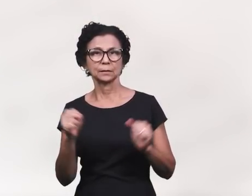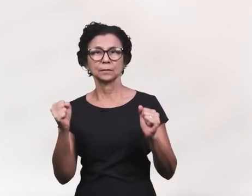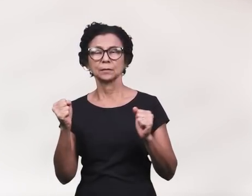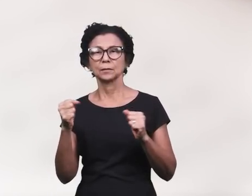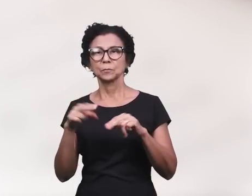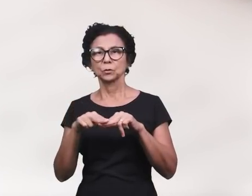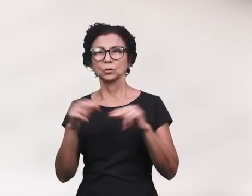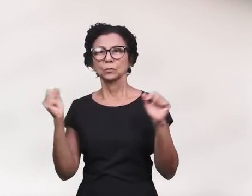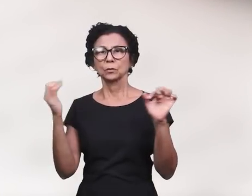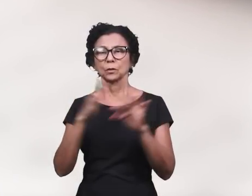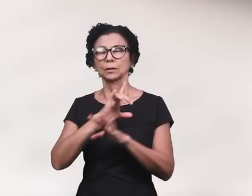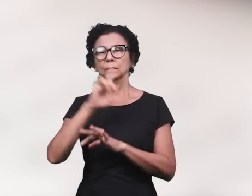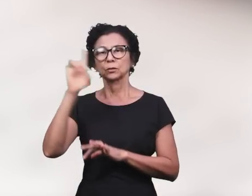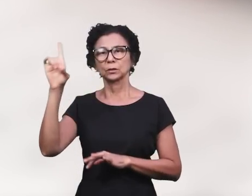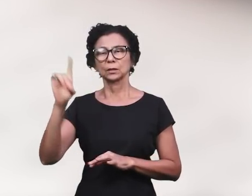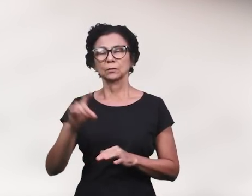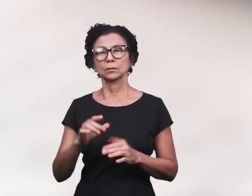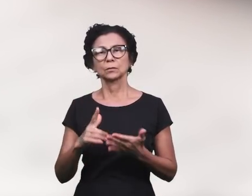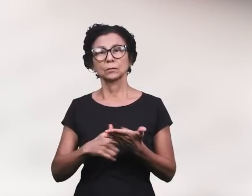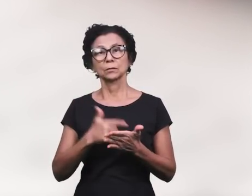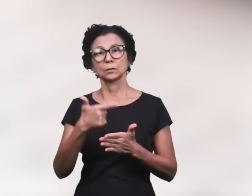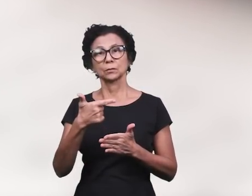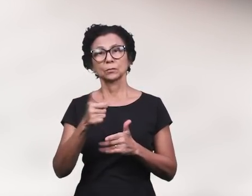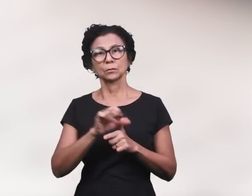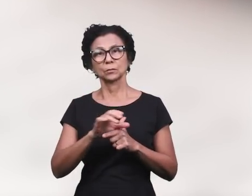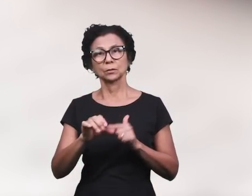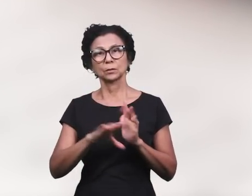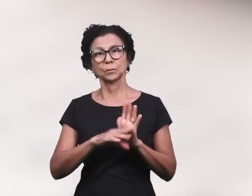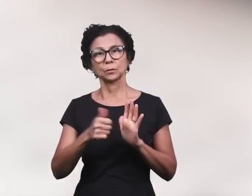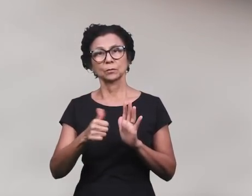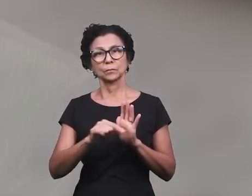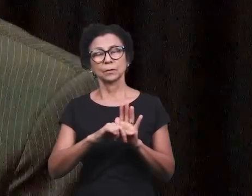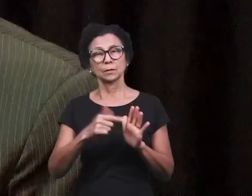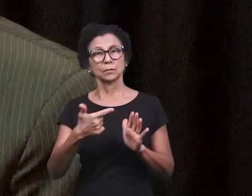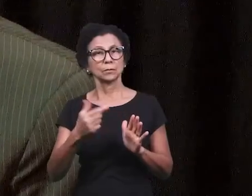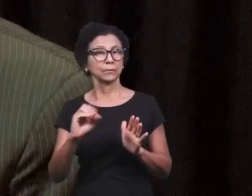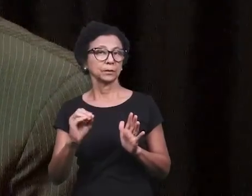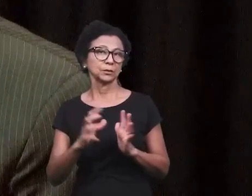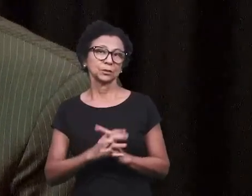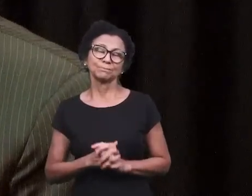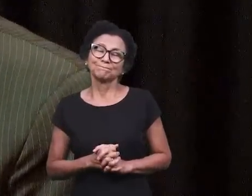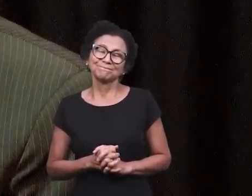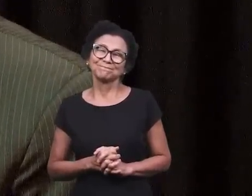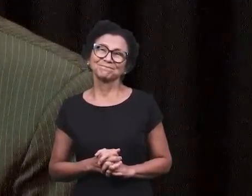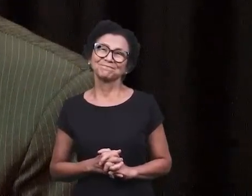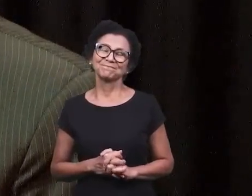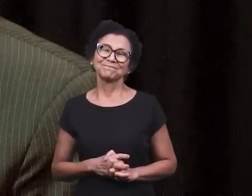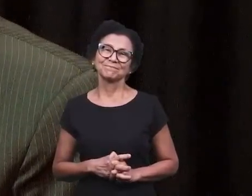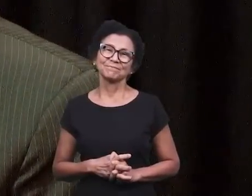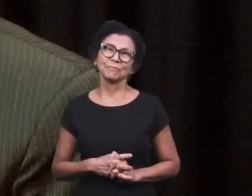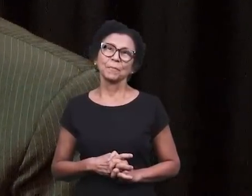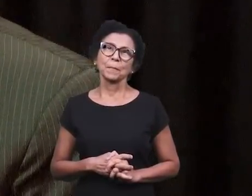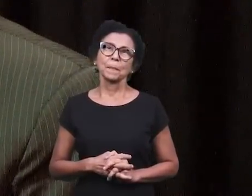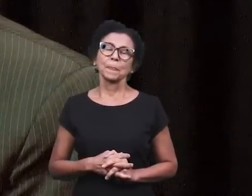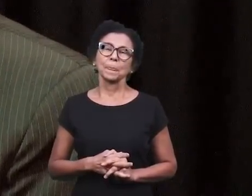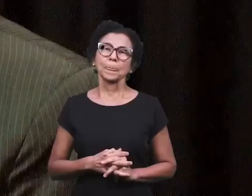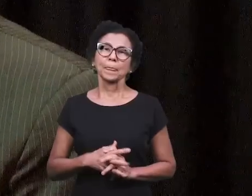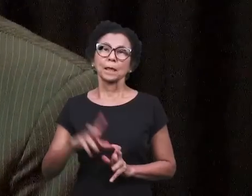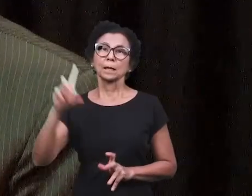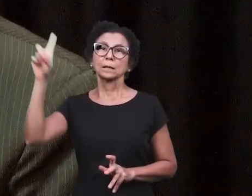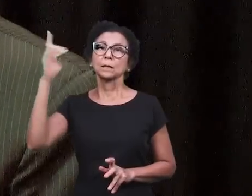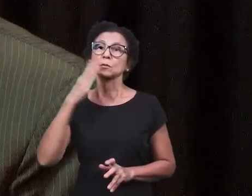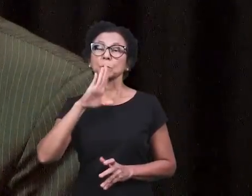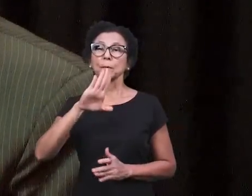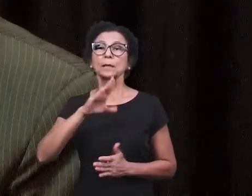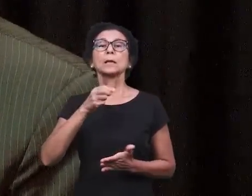por nós, que é 2 Coríntios, capítulo 1, versículo 20. Todas as Amém. promessas, tudo aquilo que o Senhor falou, que iria